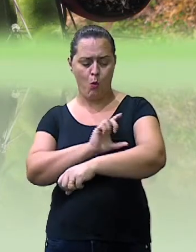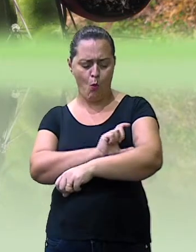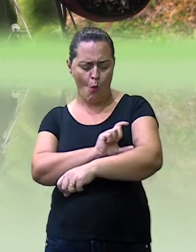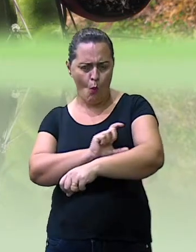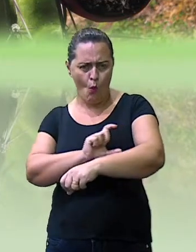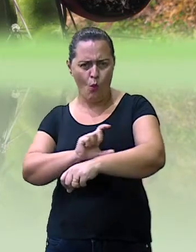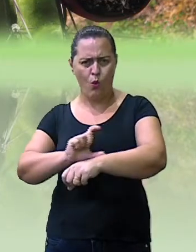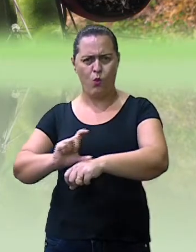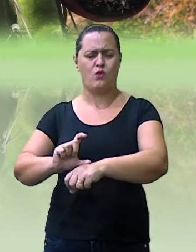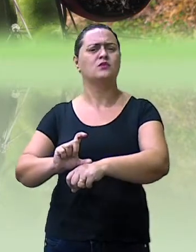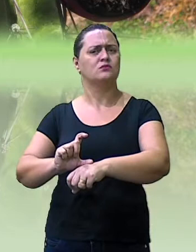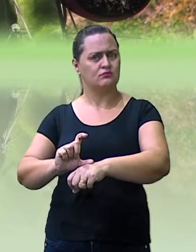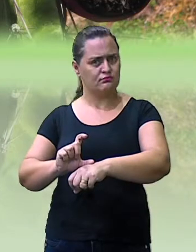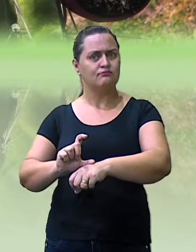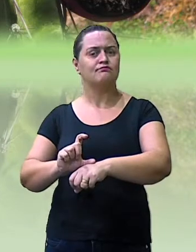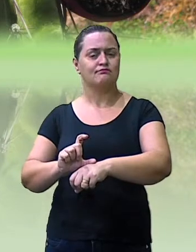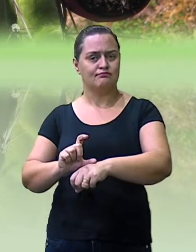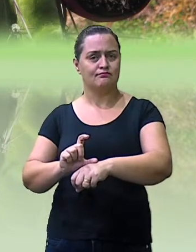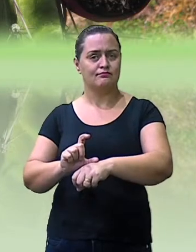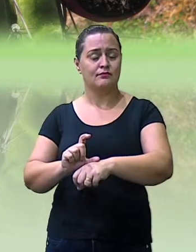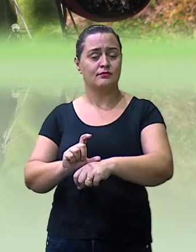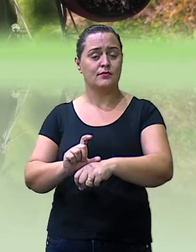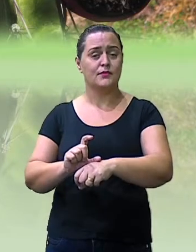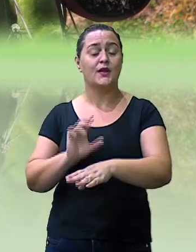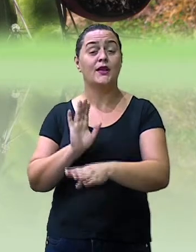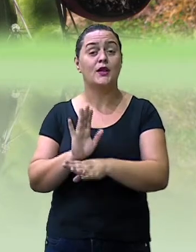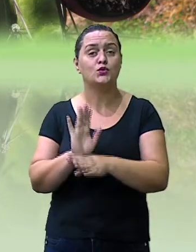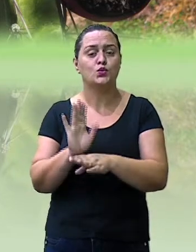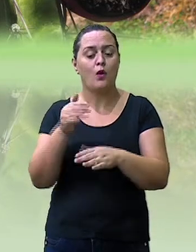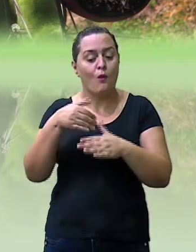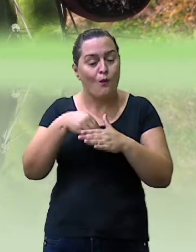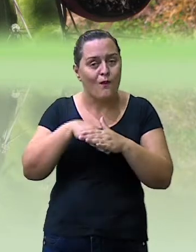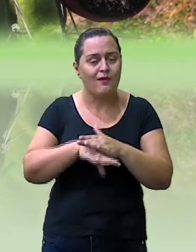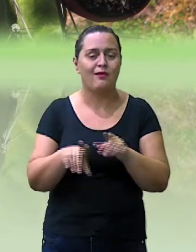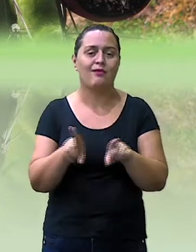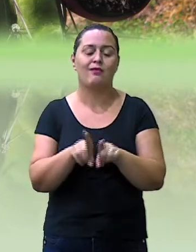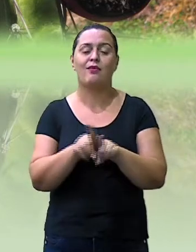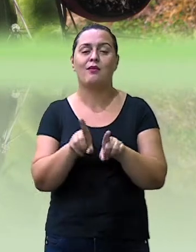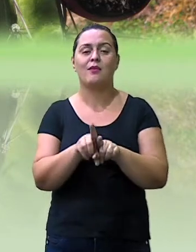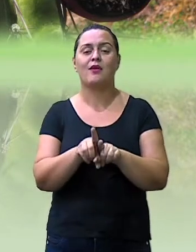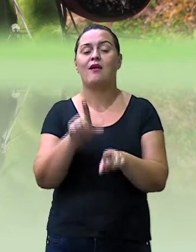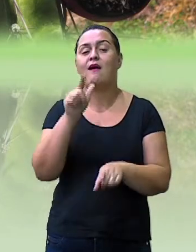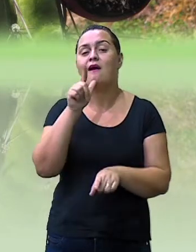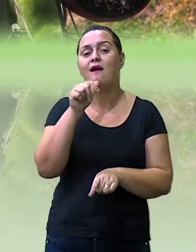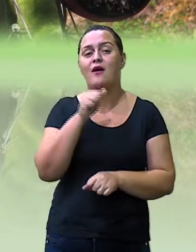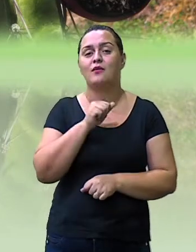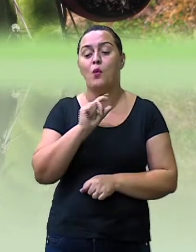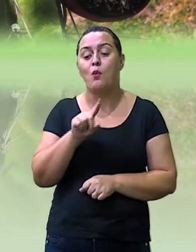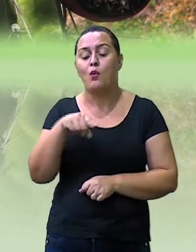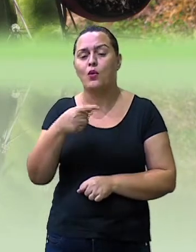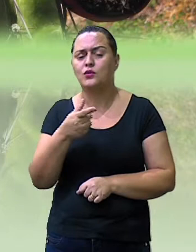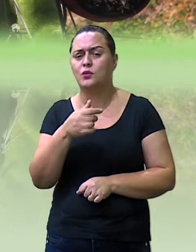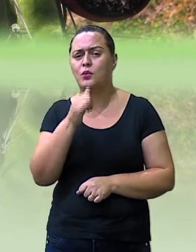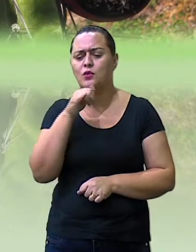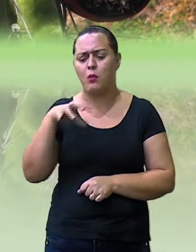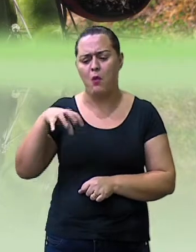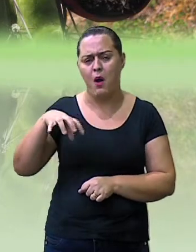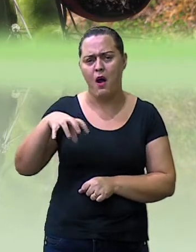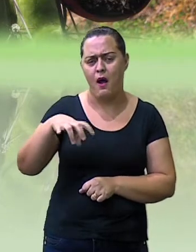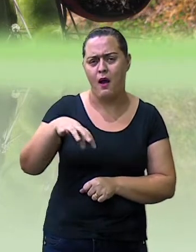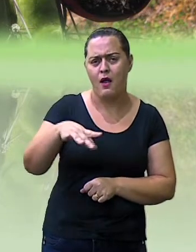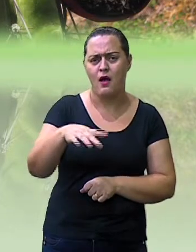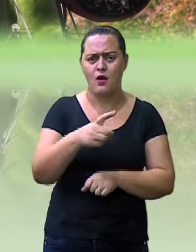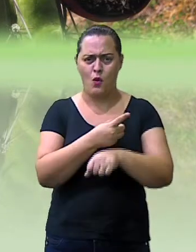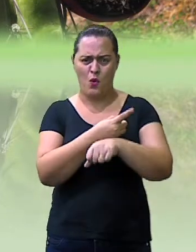que reduz a perda de água. Outros, como aranhas e escorpiões, têm um